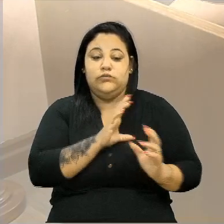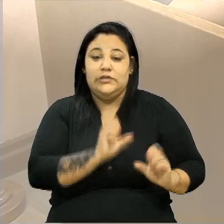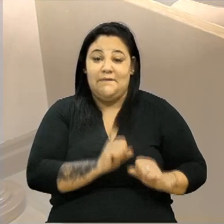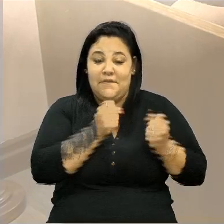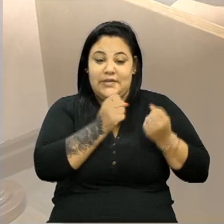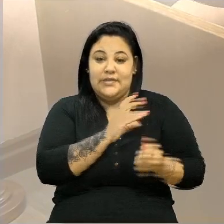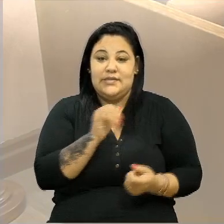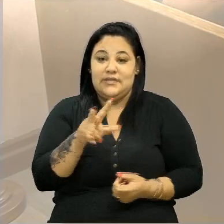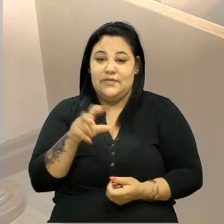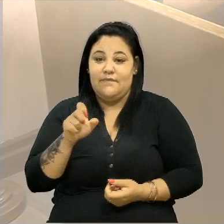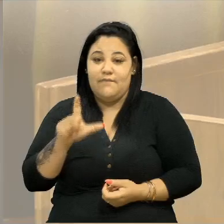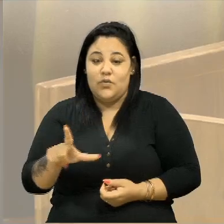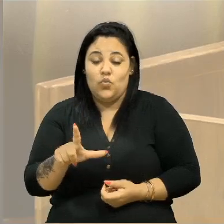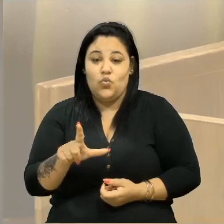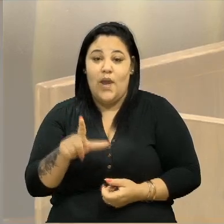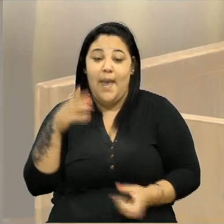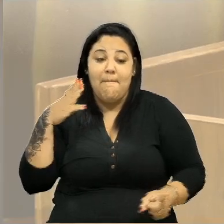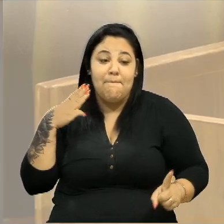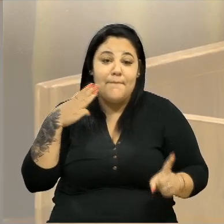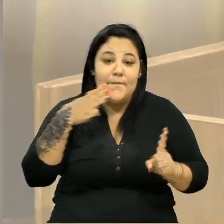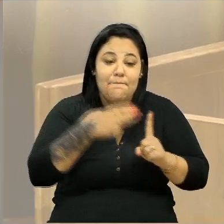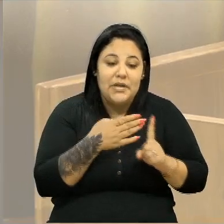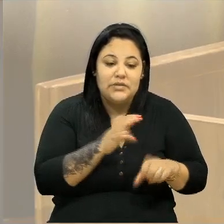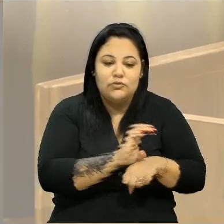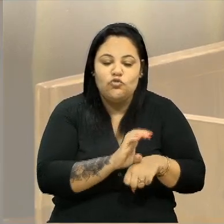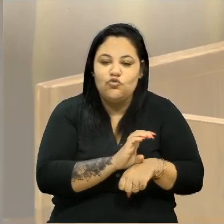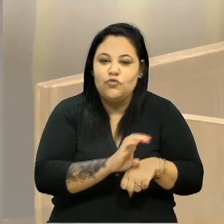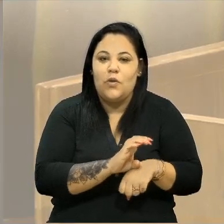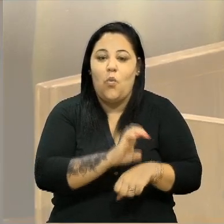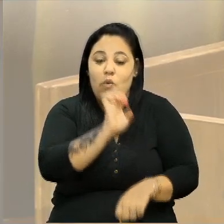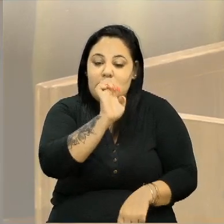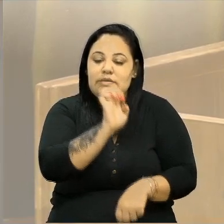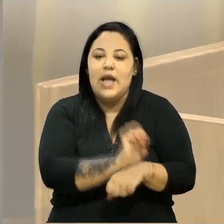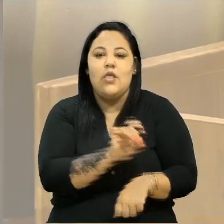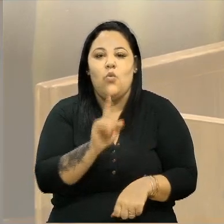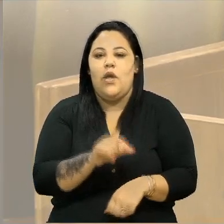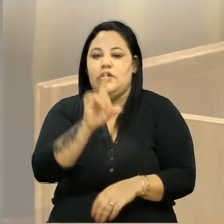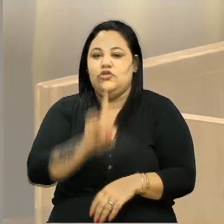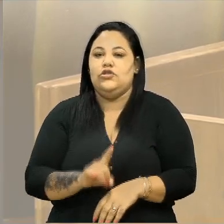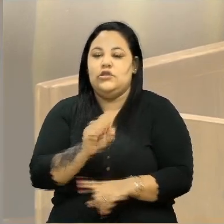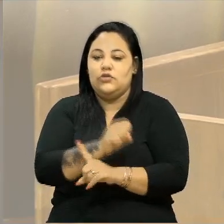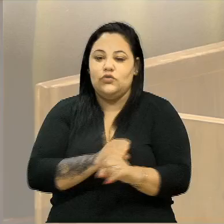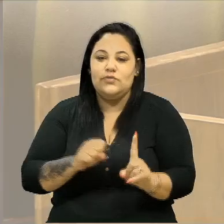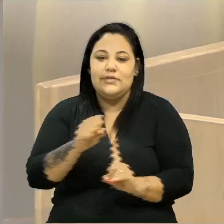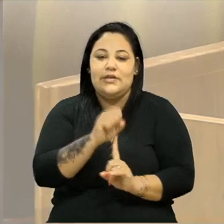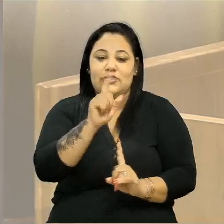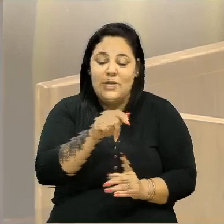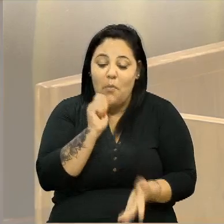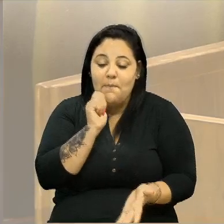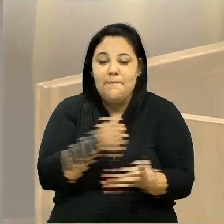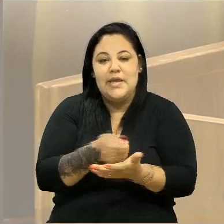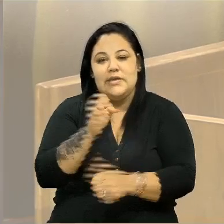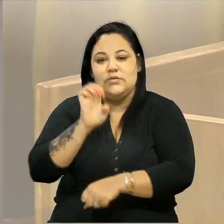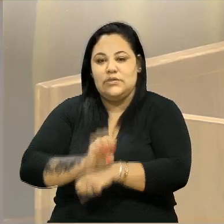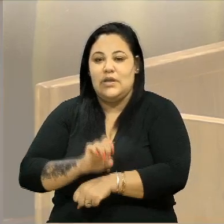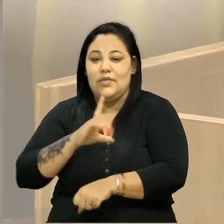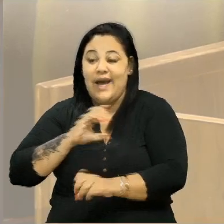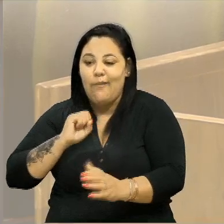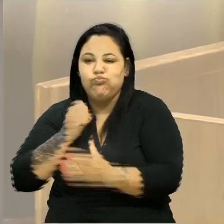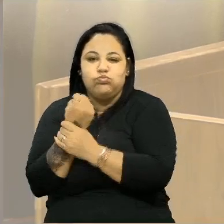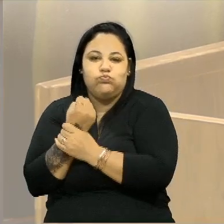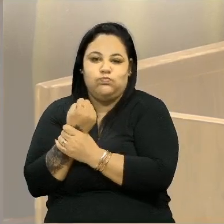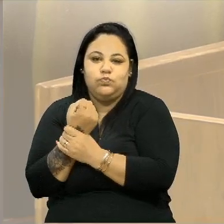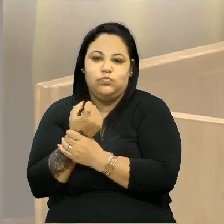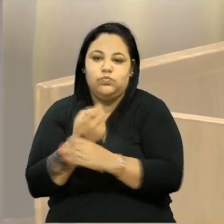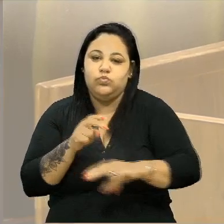missões constitucionais de Estado. É direito da sociedade e obrigação do Estado. Por esse motivo, a